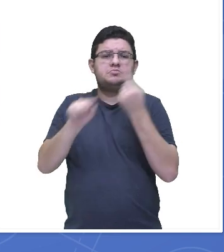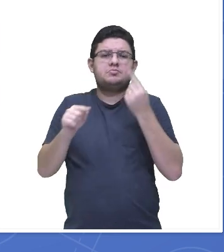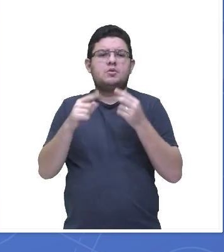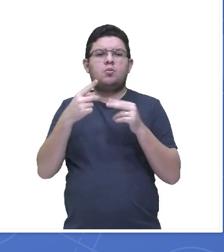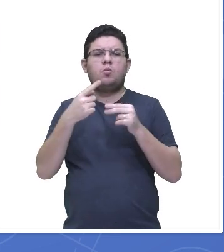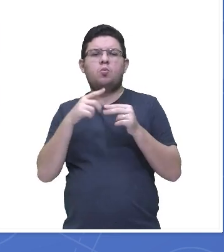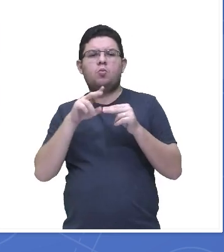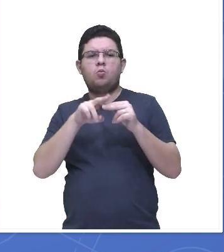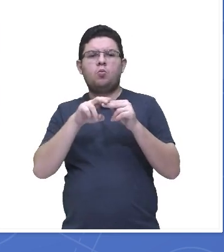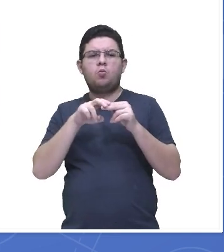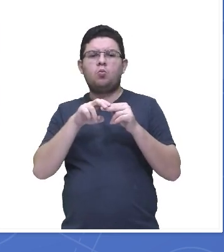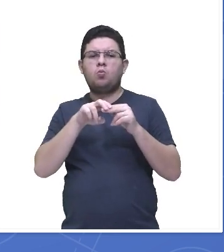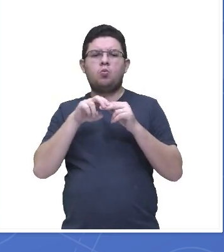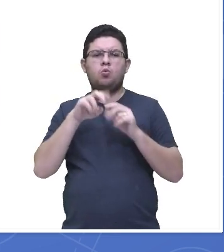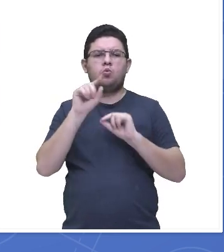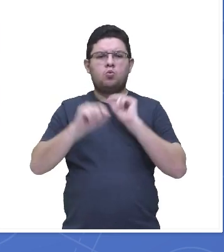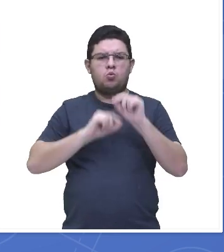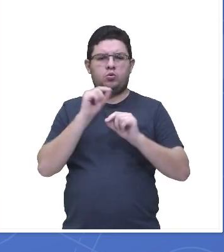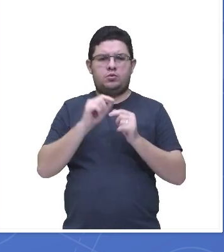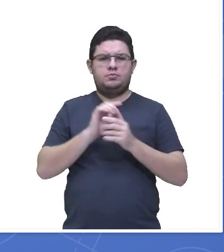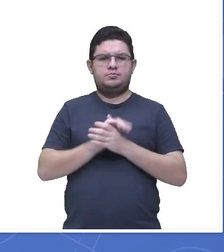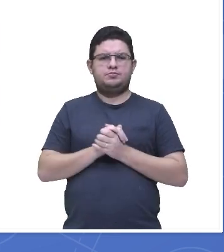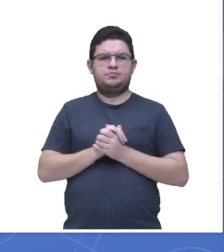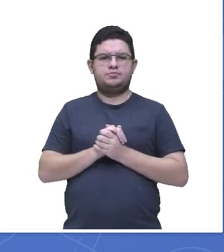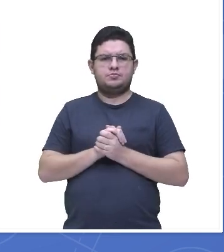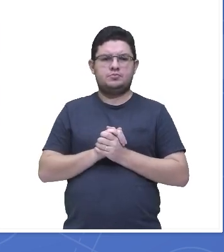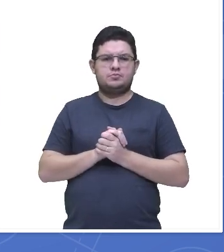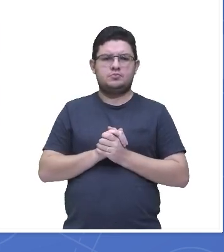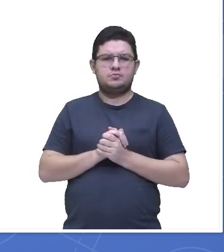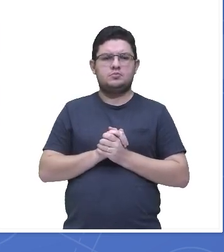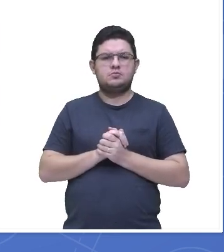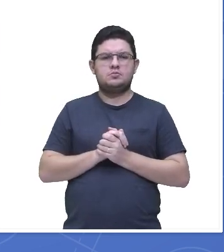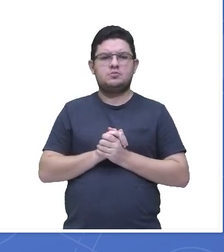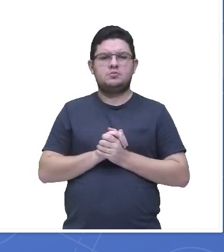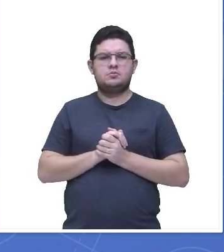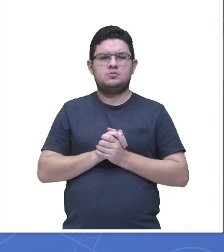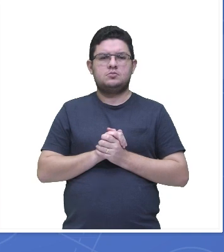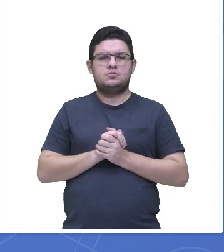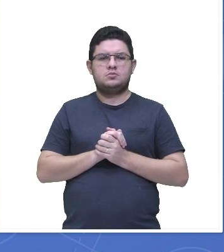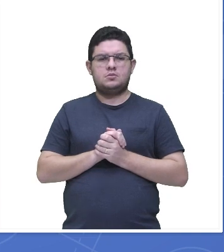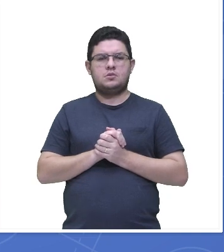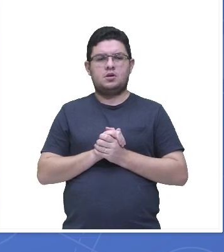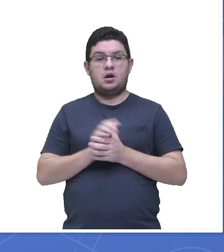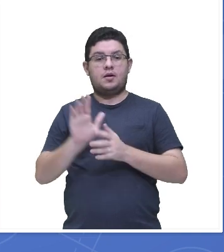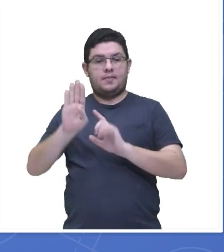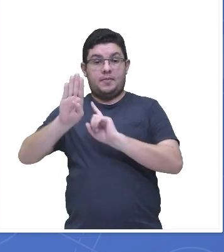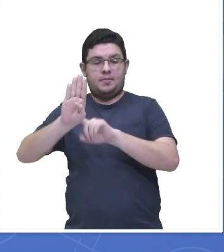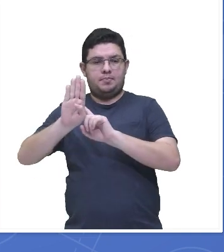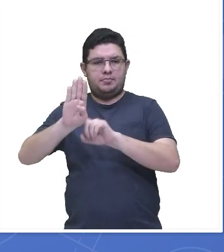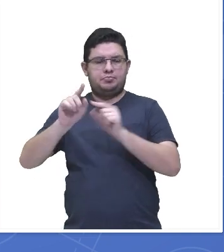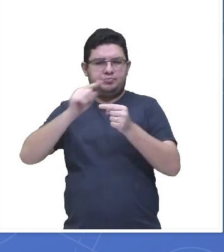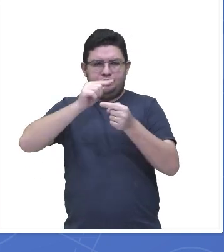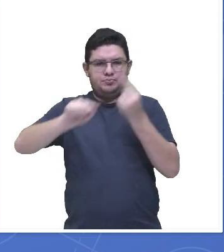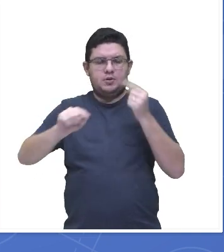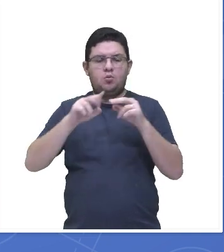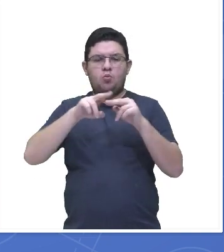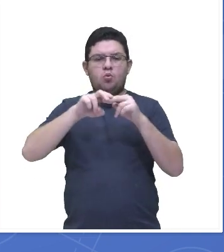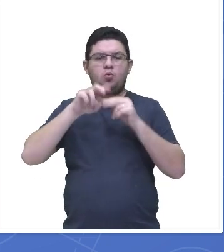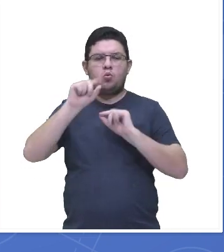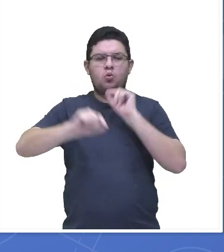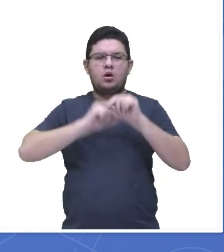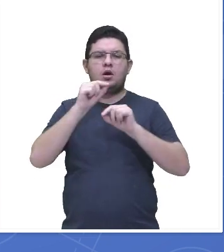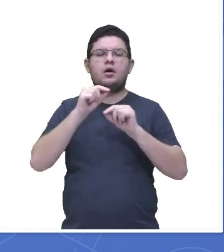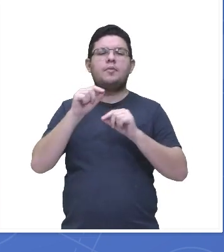ondas eletromagnéticas. Até aí, muito bom. Até aí, tudo certo. Mas dizer que essas